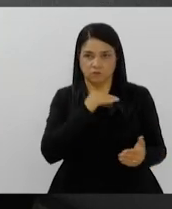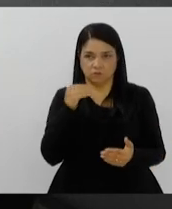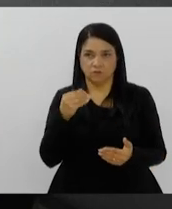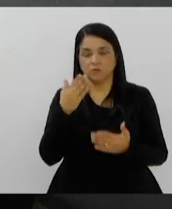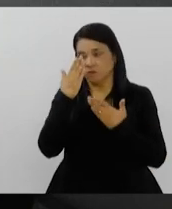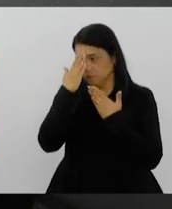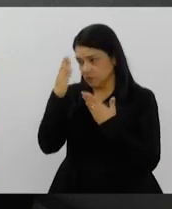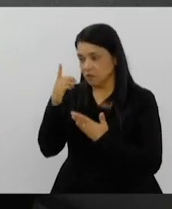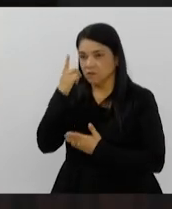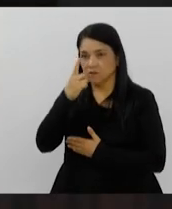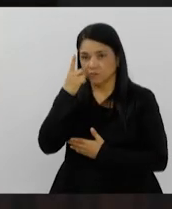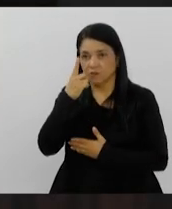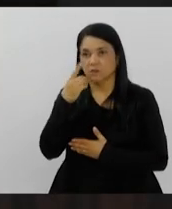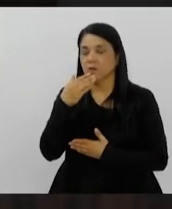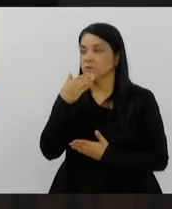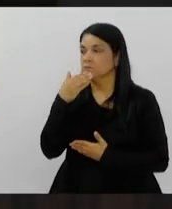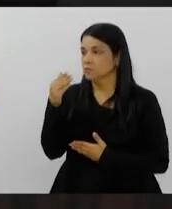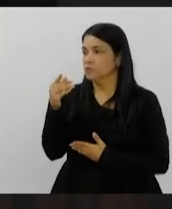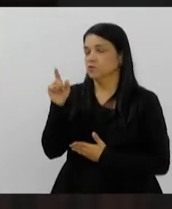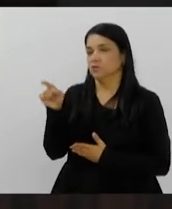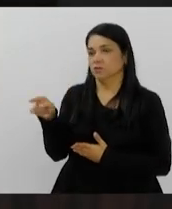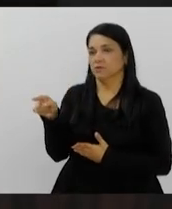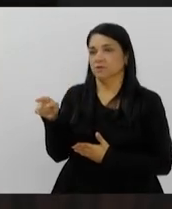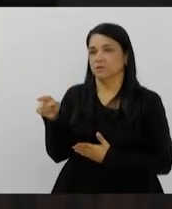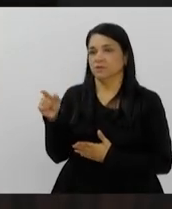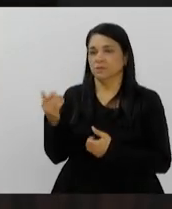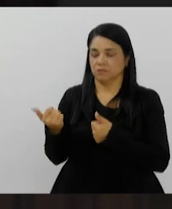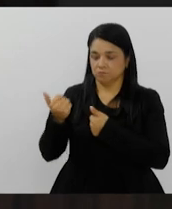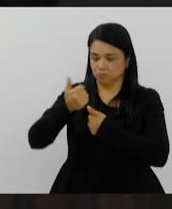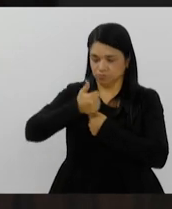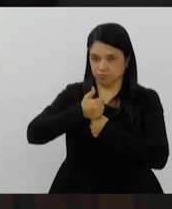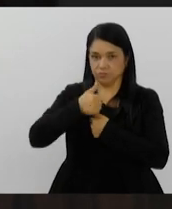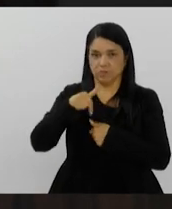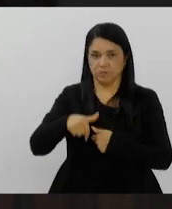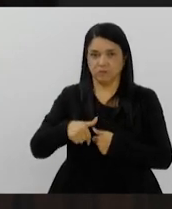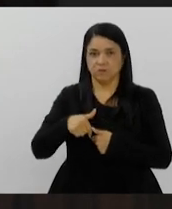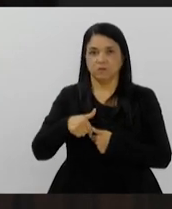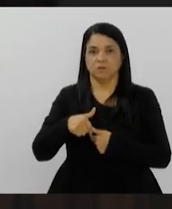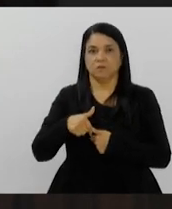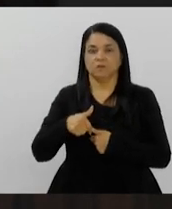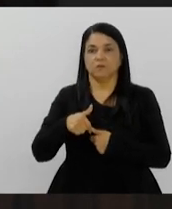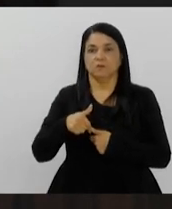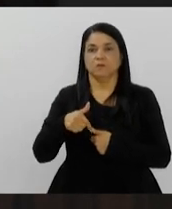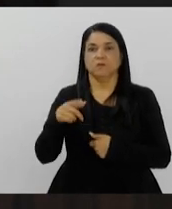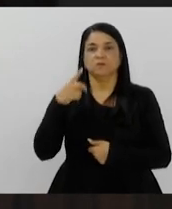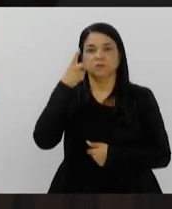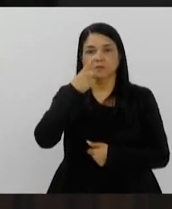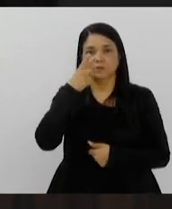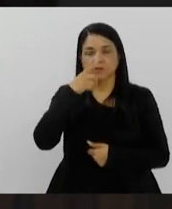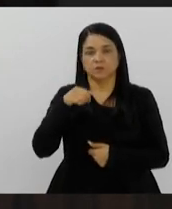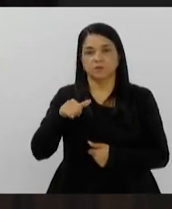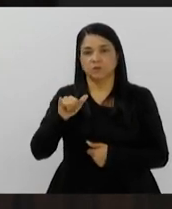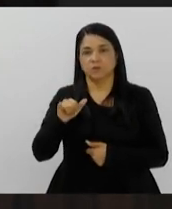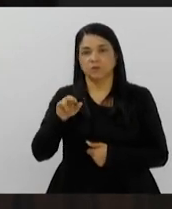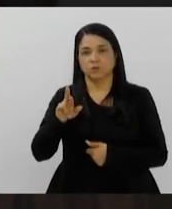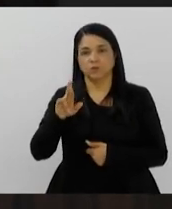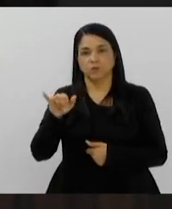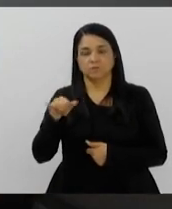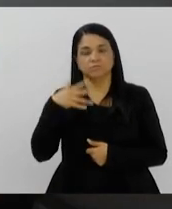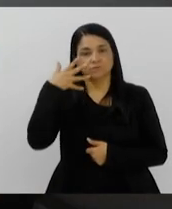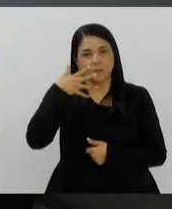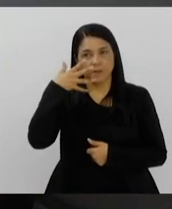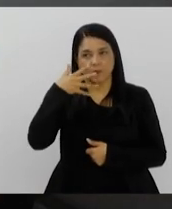Obrigada, deputada. Queria pedir a Vossa Excelência se podia presidir aqui, enquanto o deputado Yuri faz uso da